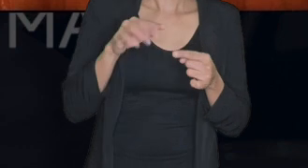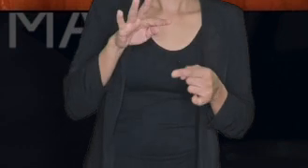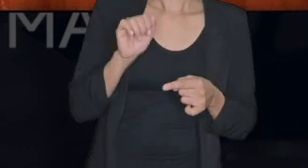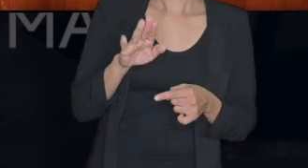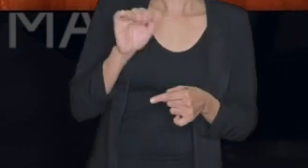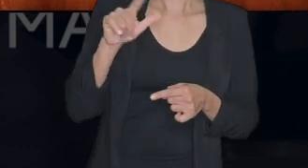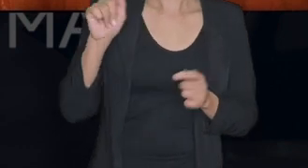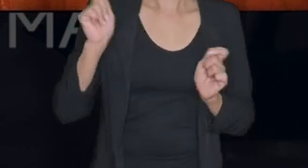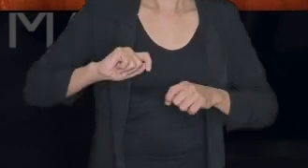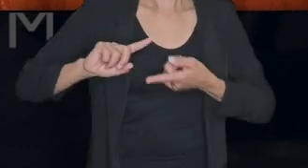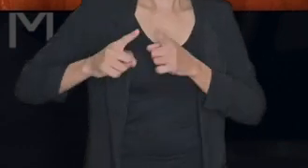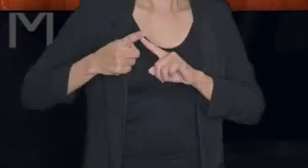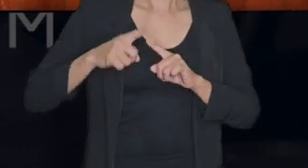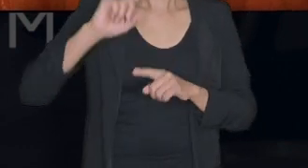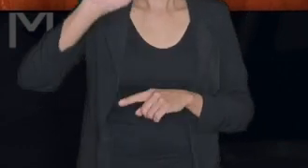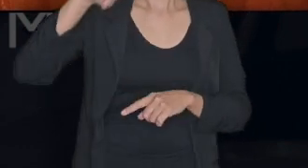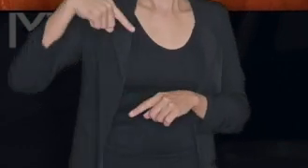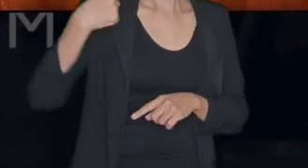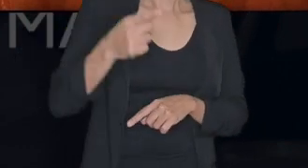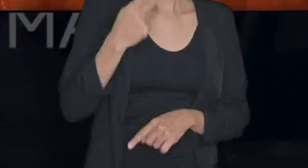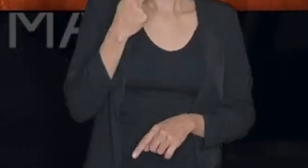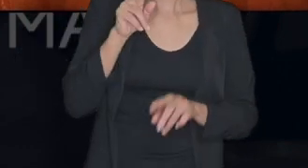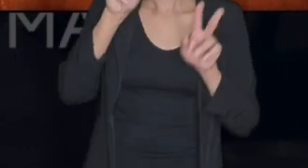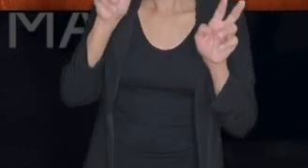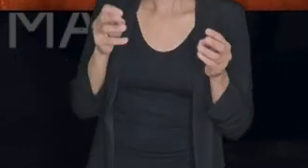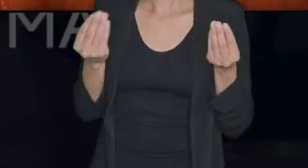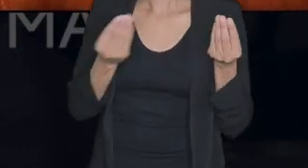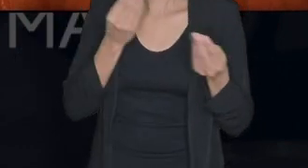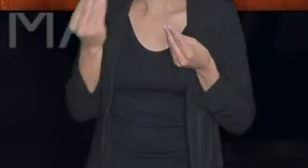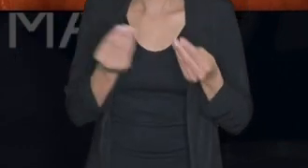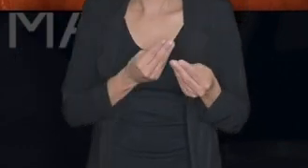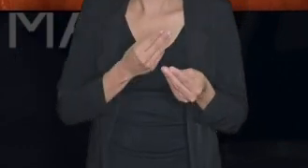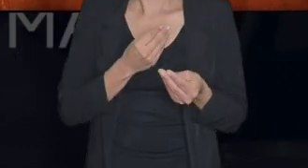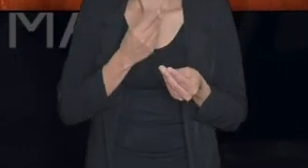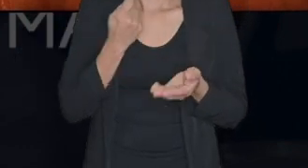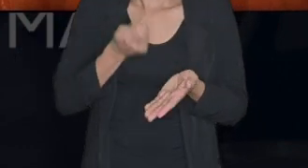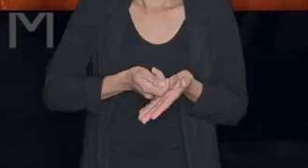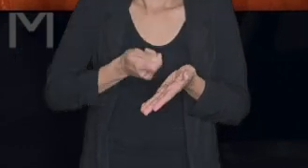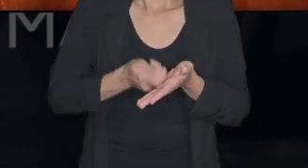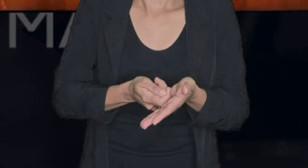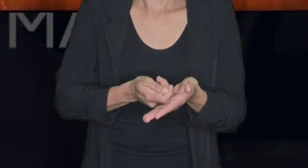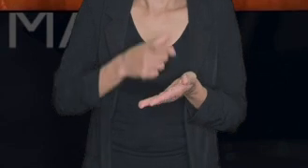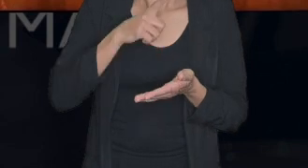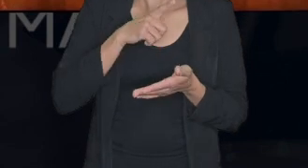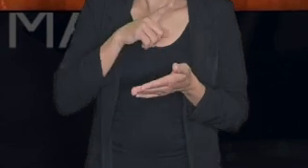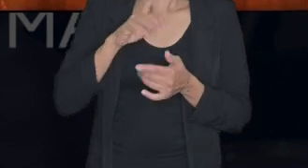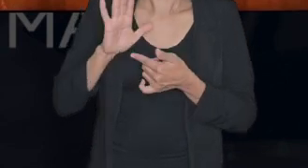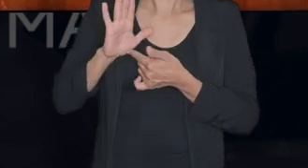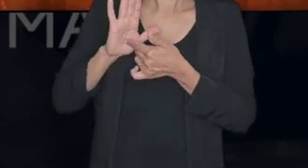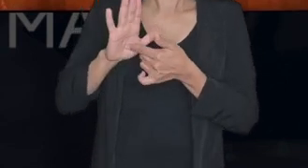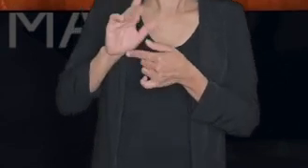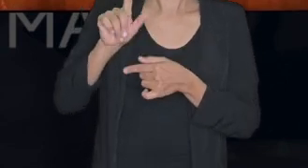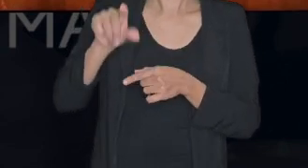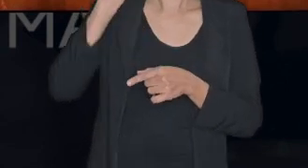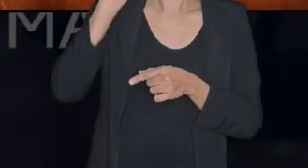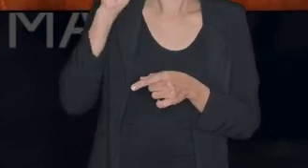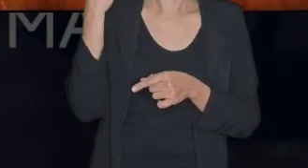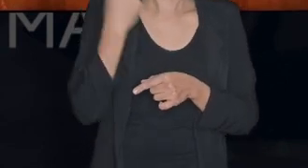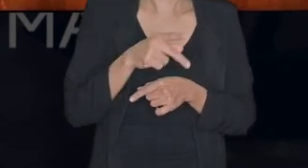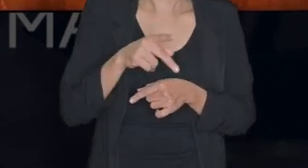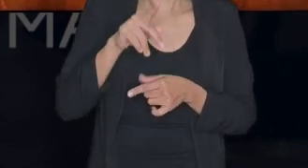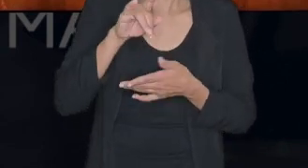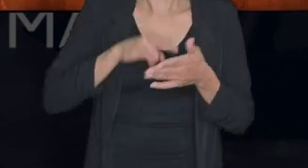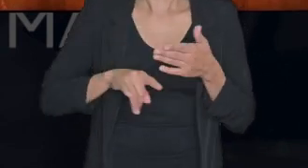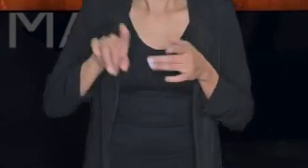sobre o rigor na indicação do inventariante, enquanto o Código de Processo Civil, no artigo